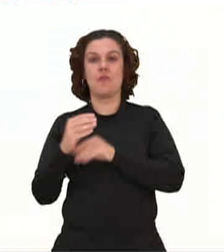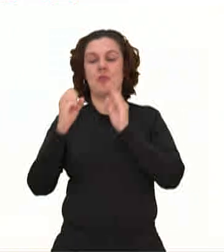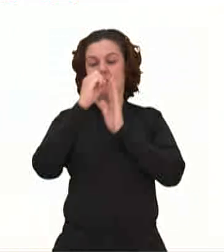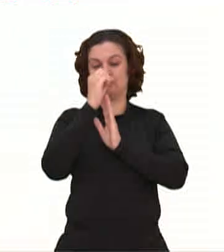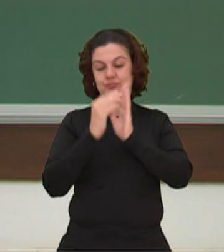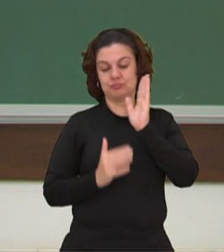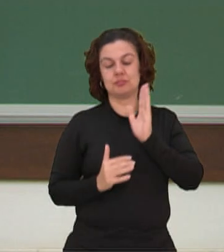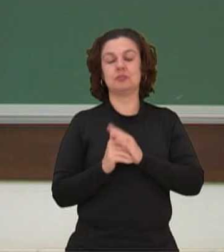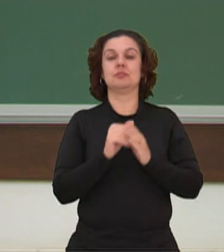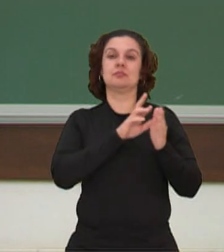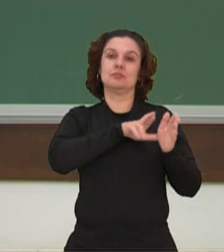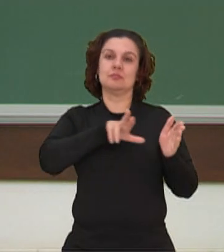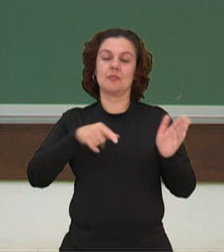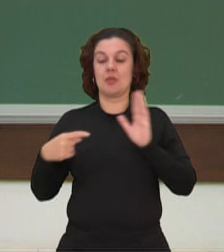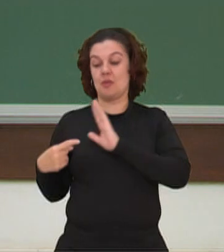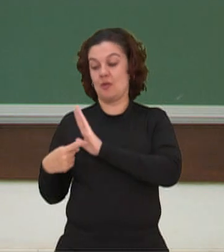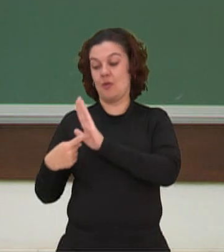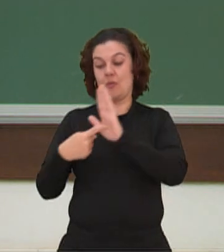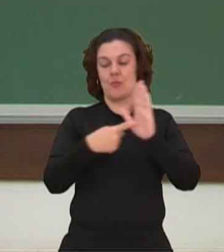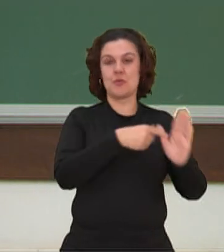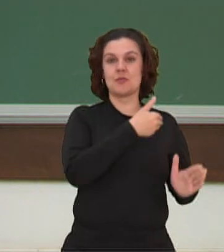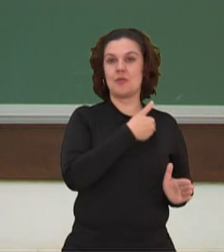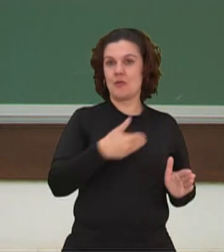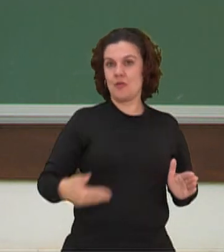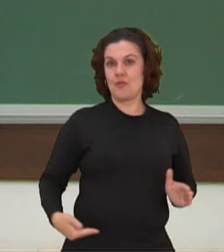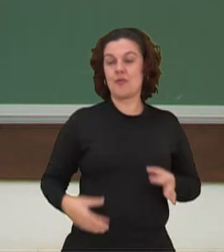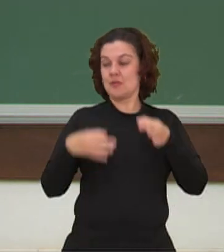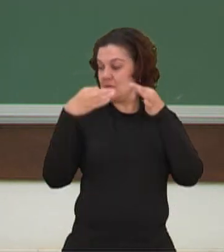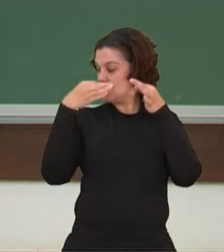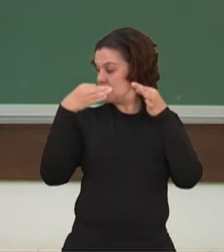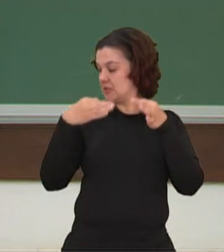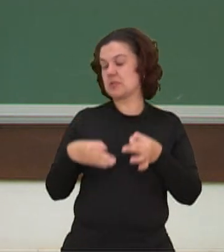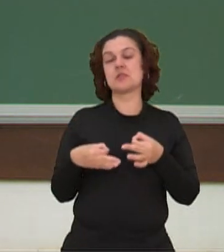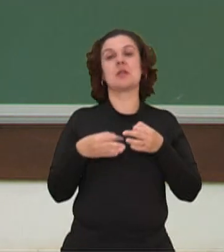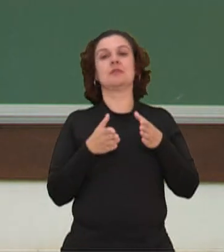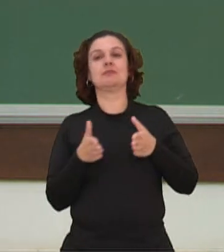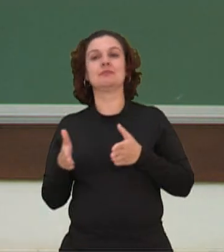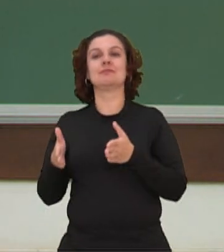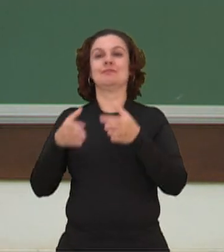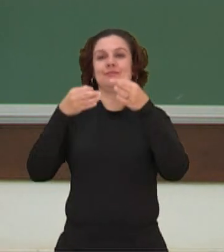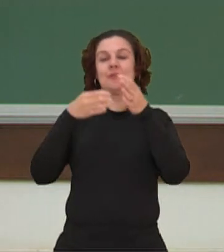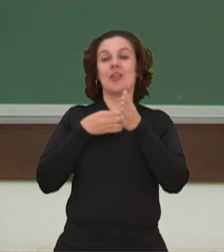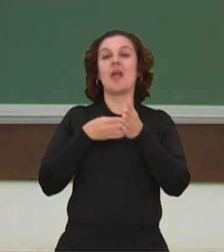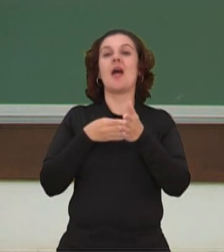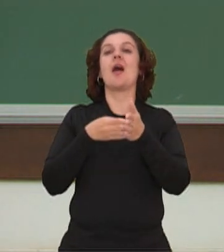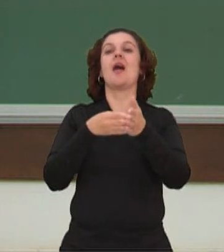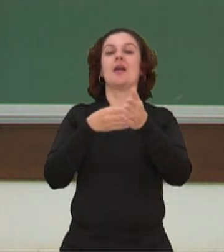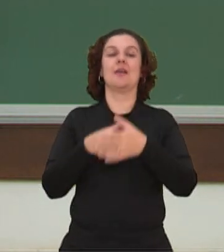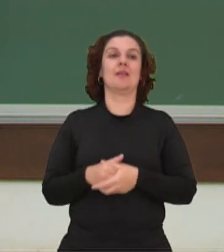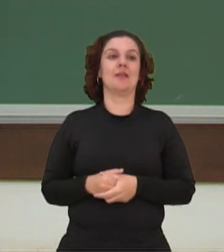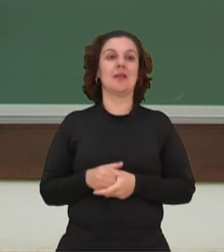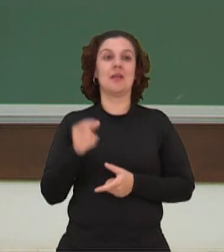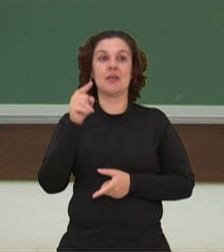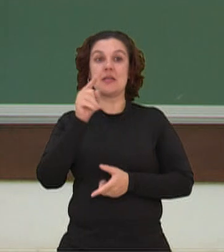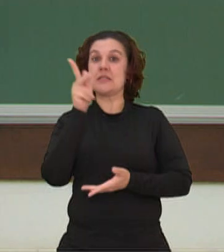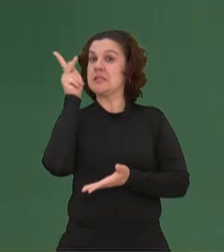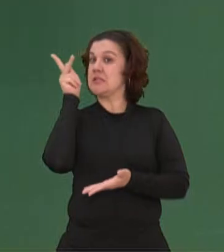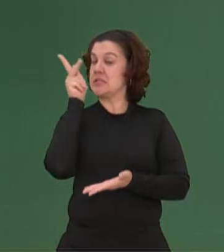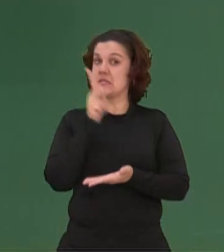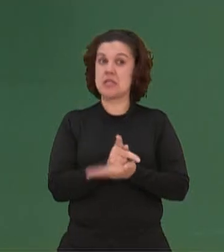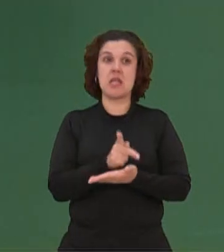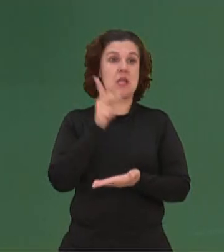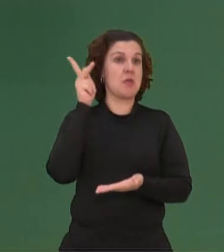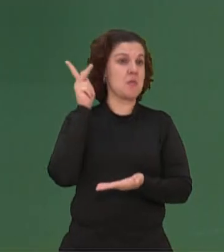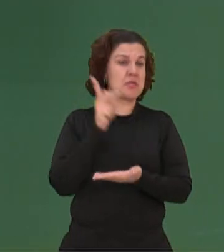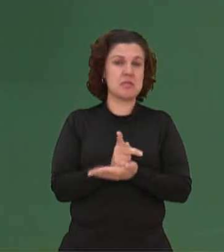outros. Então, mostrar que o governo está sempre certo e no caminho correto. E sempre, nesses